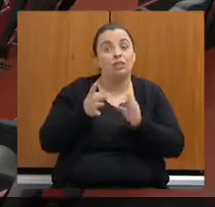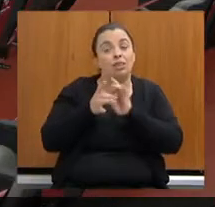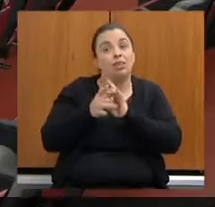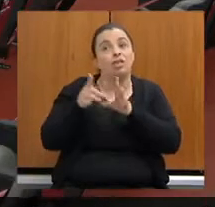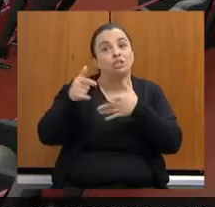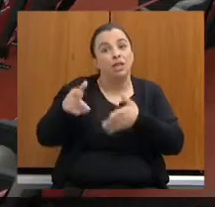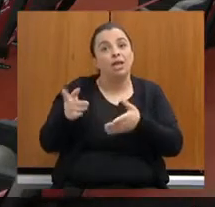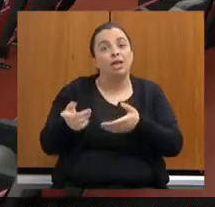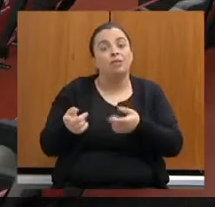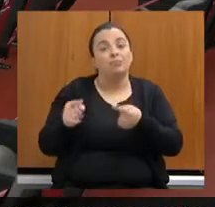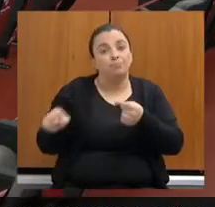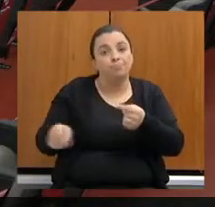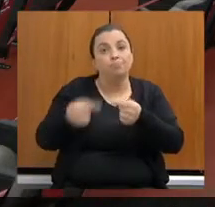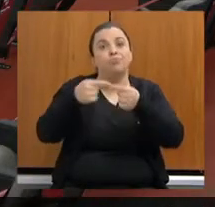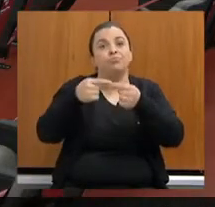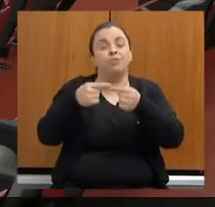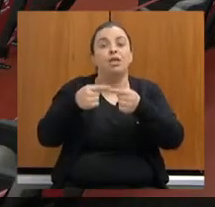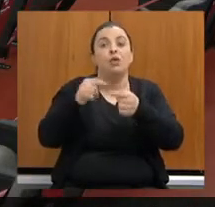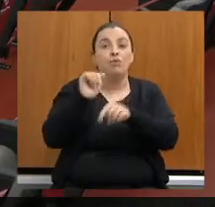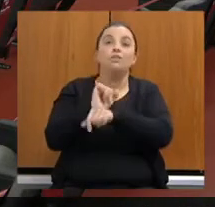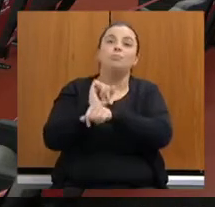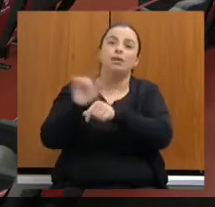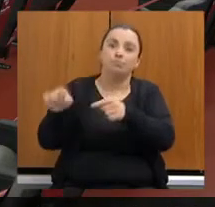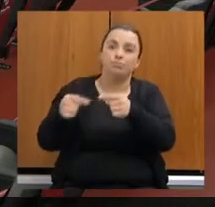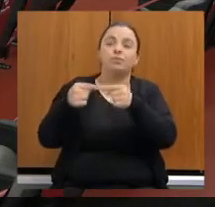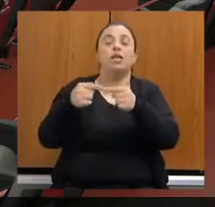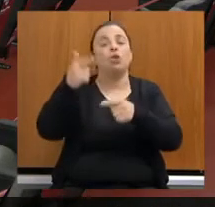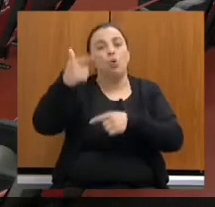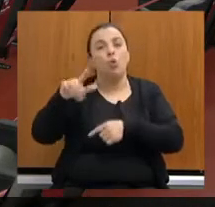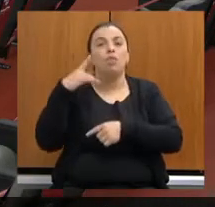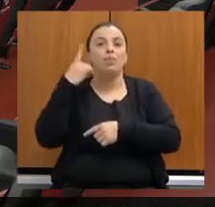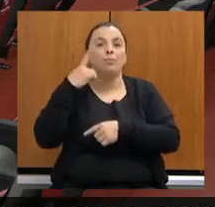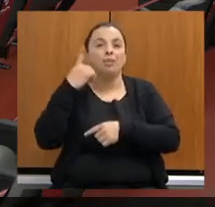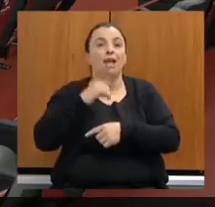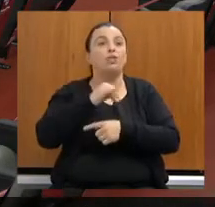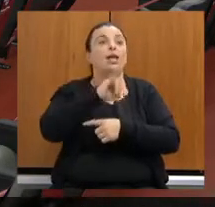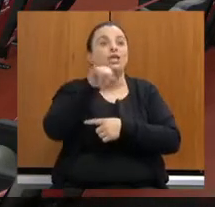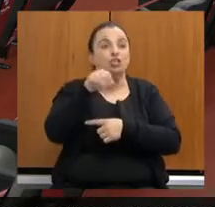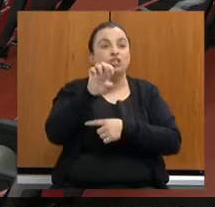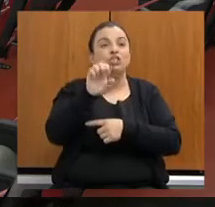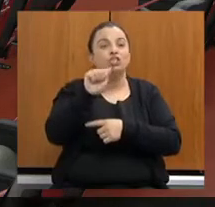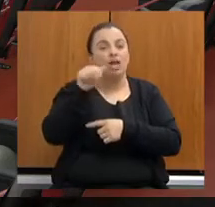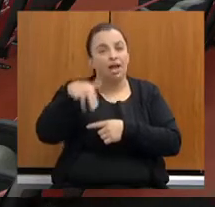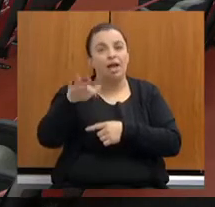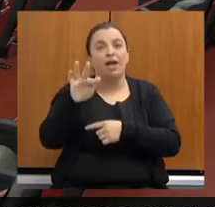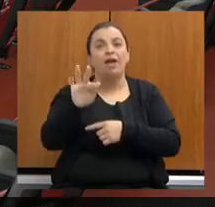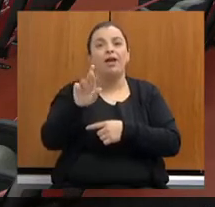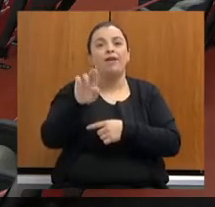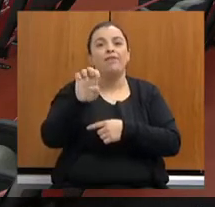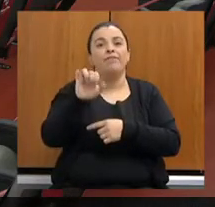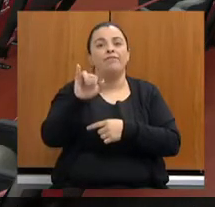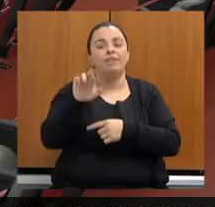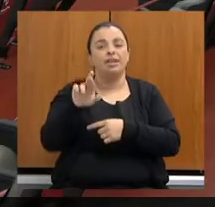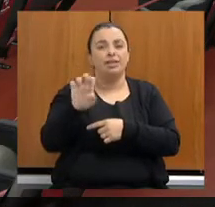esperar ver se ele retorna enquanto isso nós passamos a palavra o deputado Jean Freire que é o subsequente